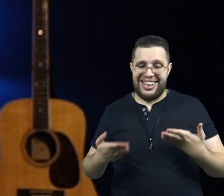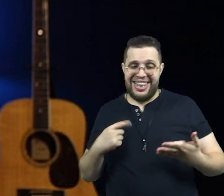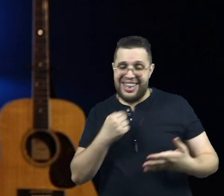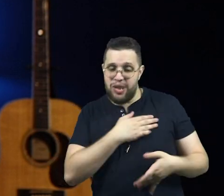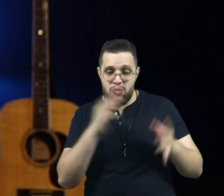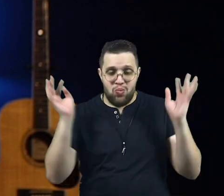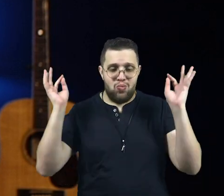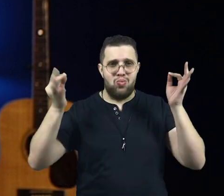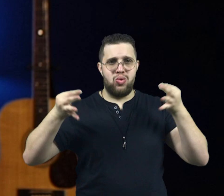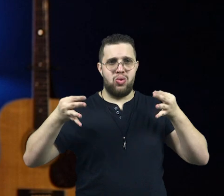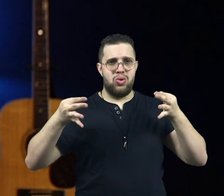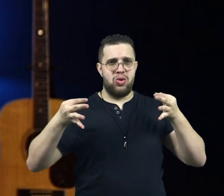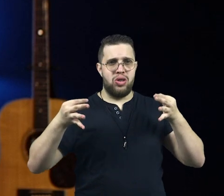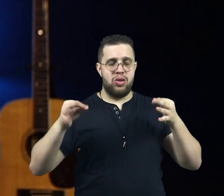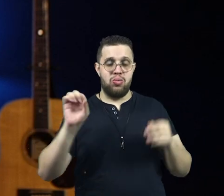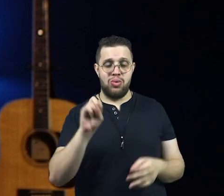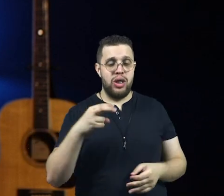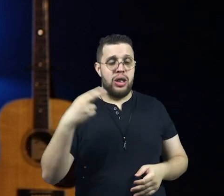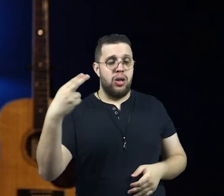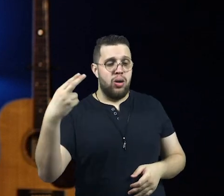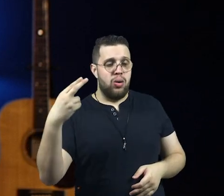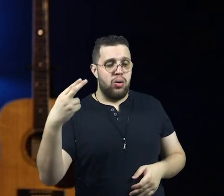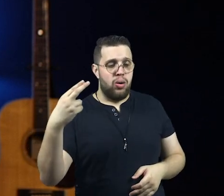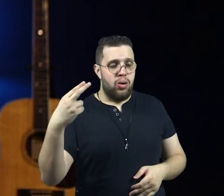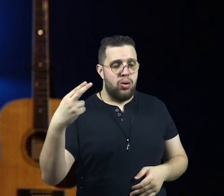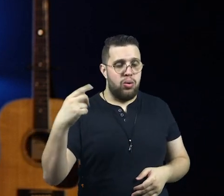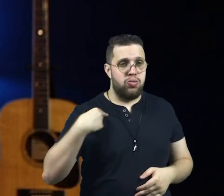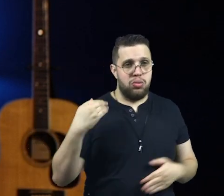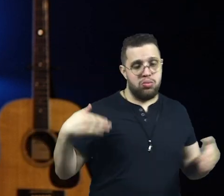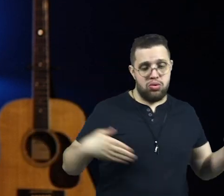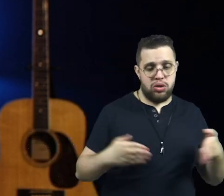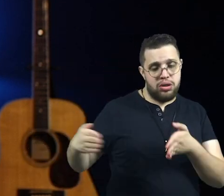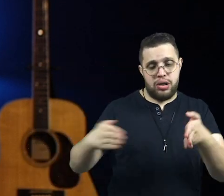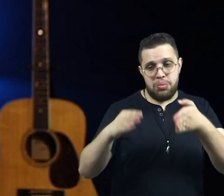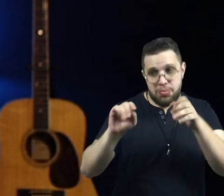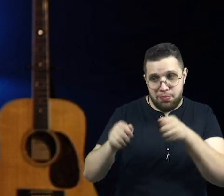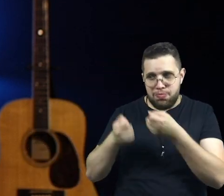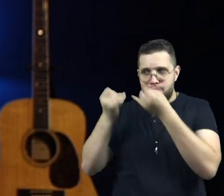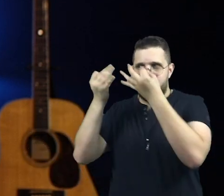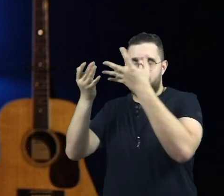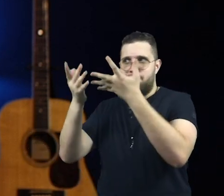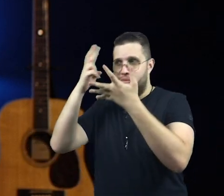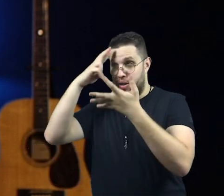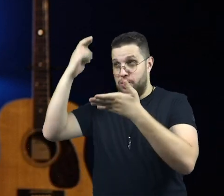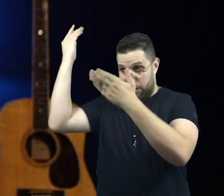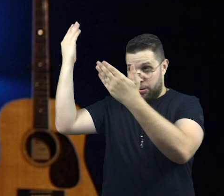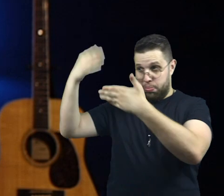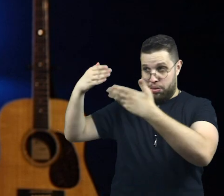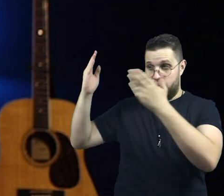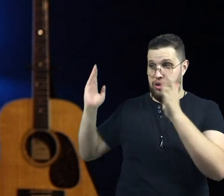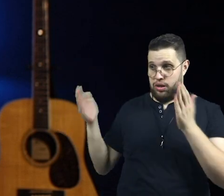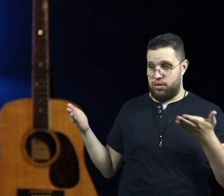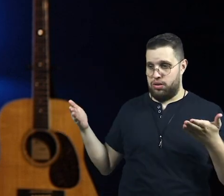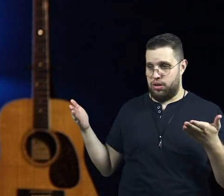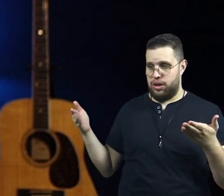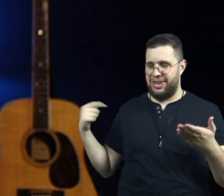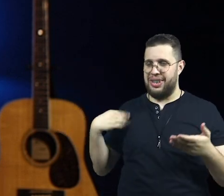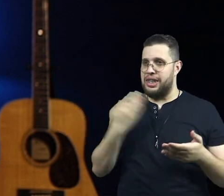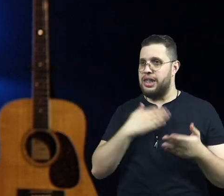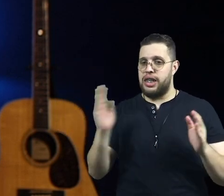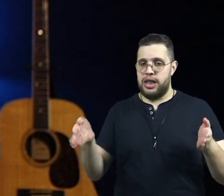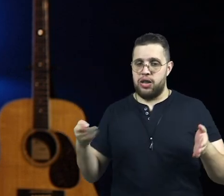perfeito? Ou vamos submeter a Deus os nossos caminhos? Vamos pôr à prova. Deus, a gente está passando por uma